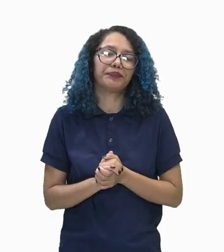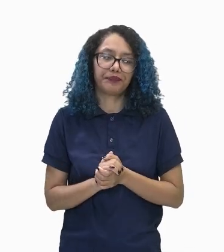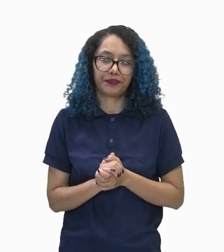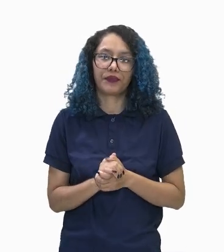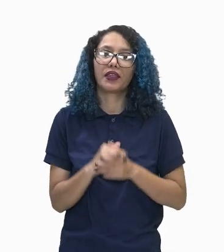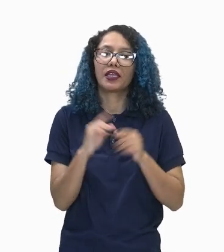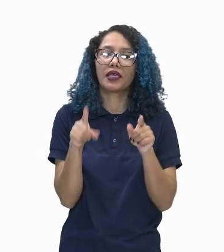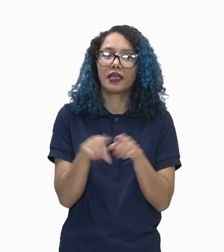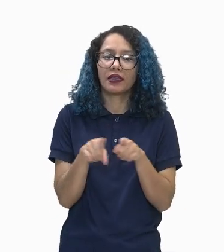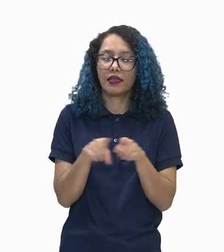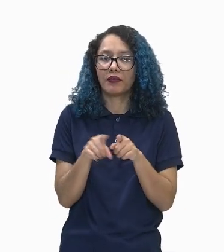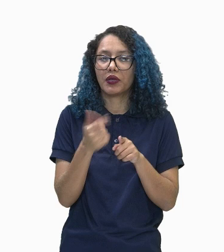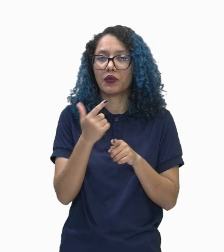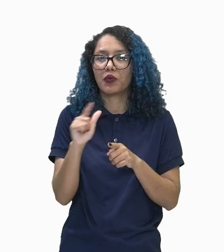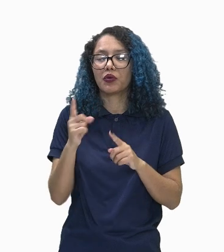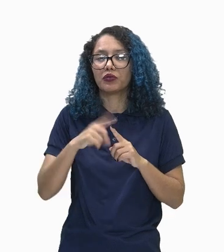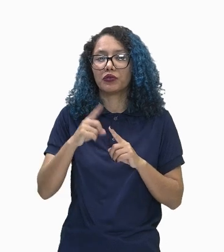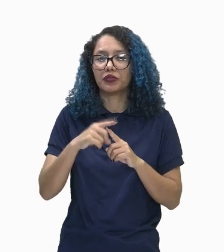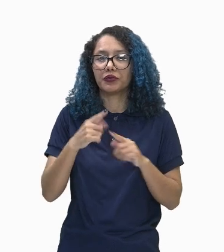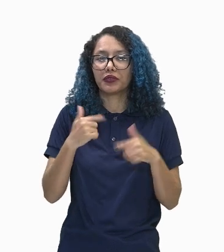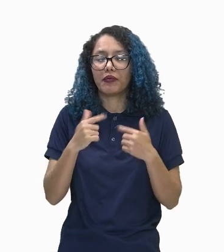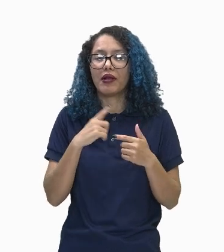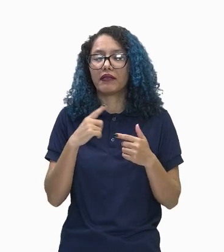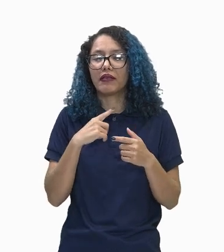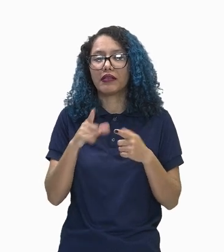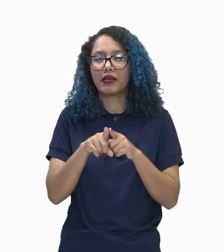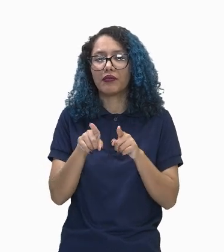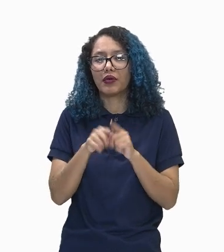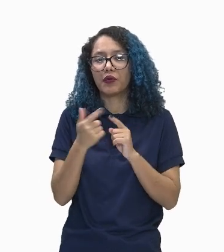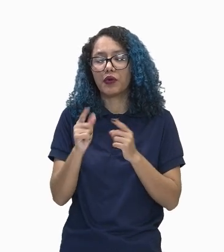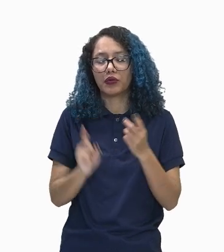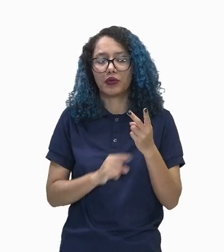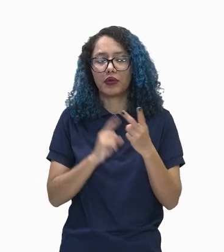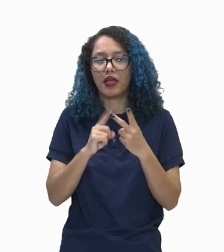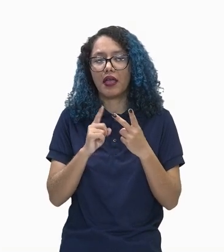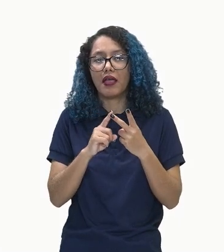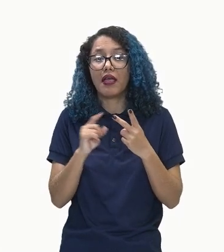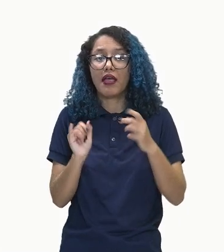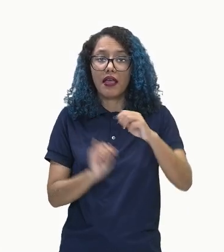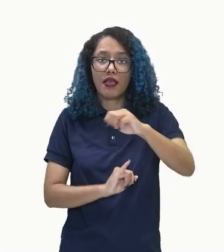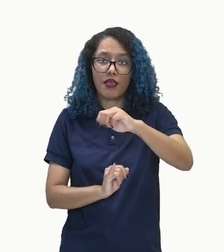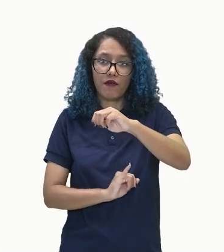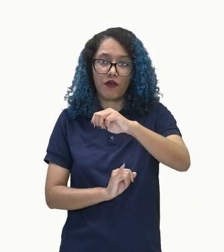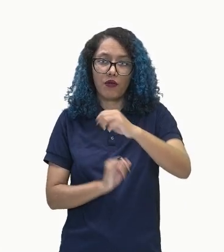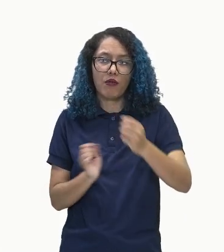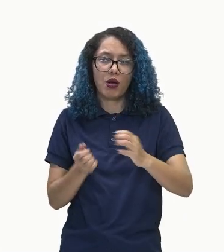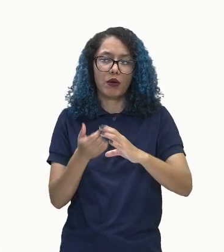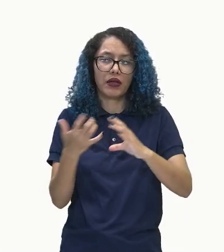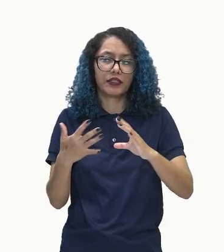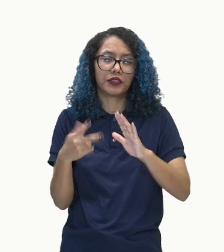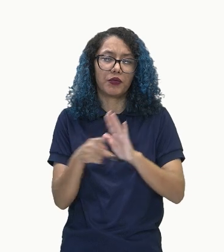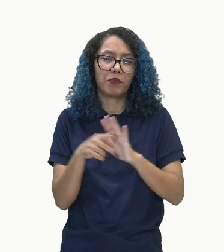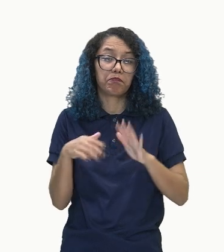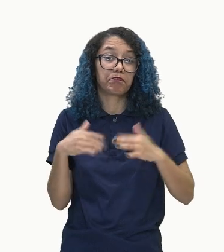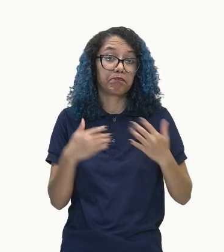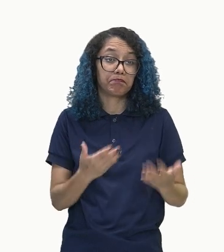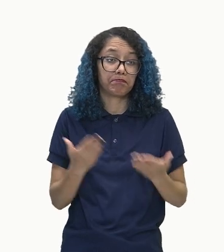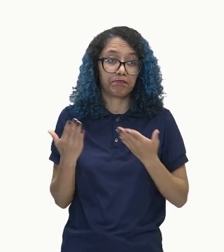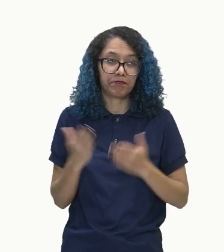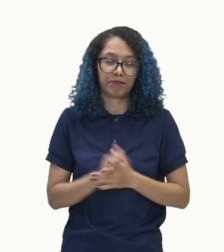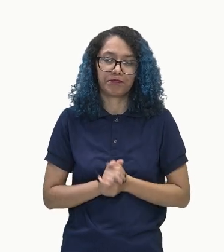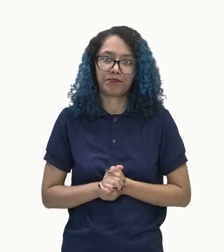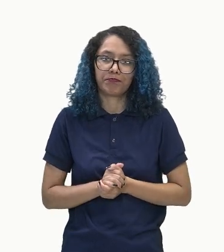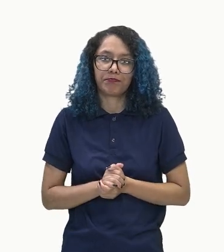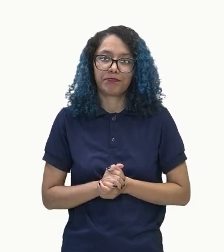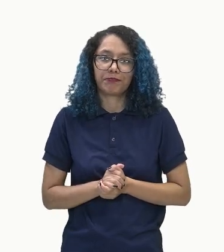outro tipo de trabalho também, que é o trabalho informal. Certo? E qual é a característica do trabalho informal?